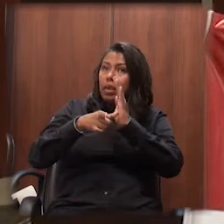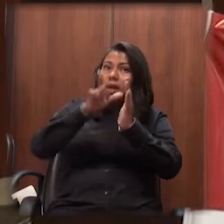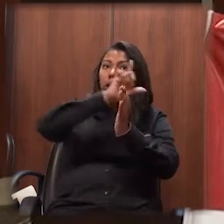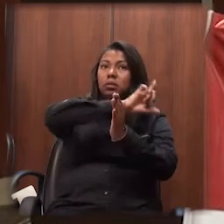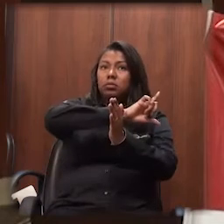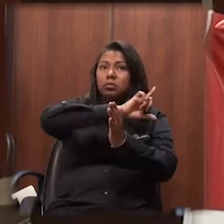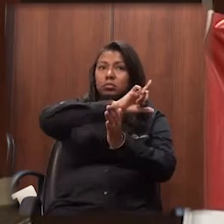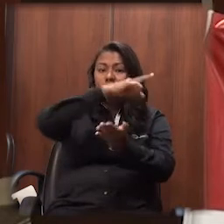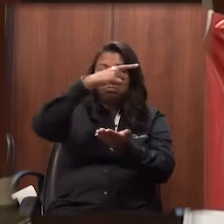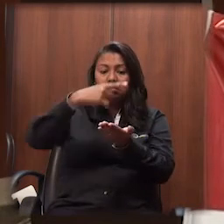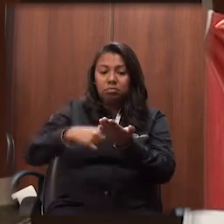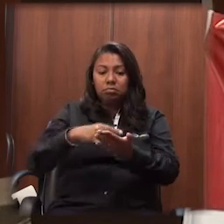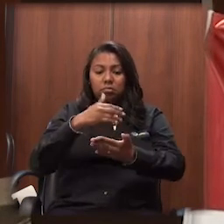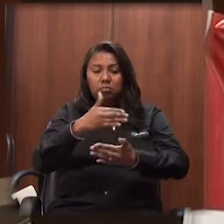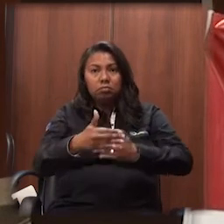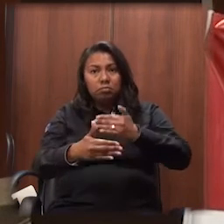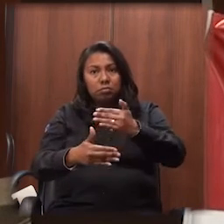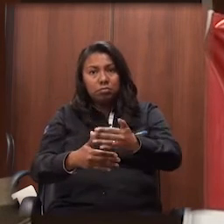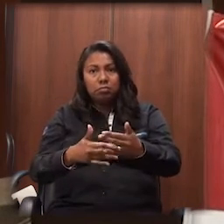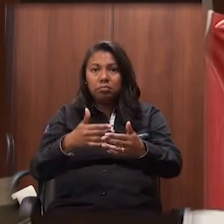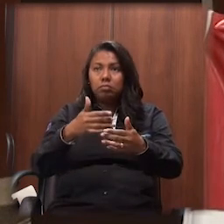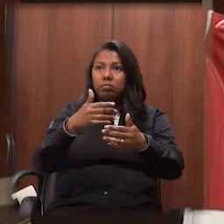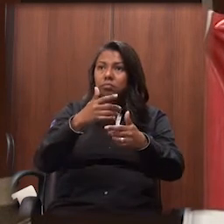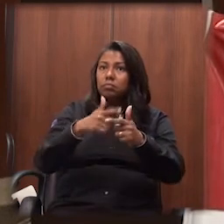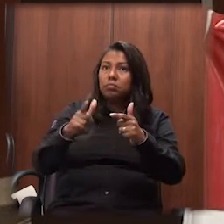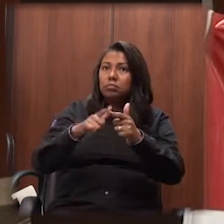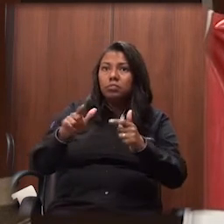de um processo, de uma crise ou de uma situação